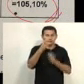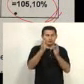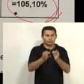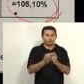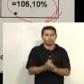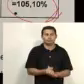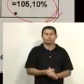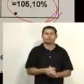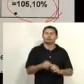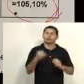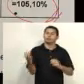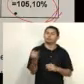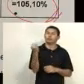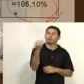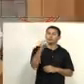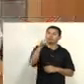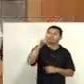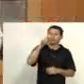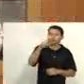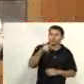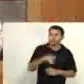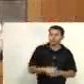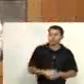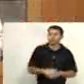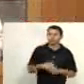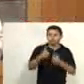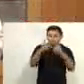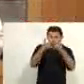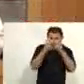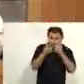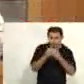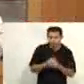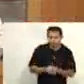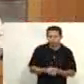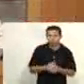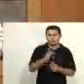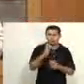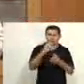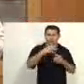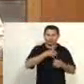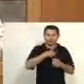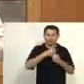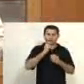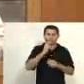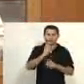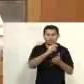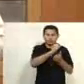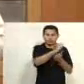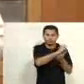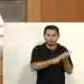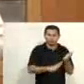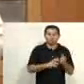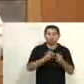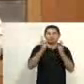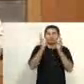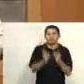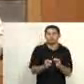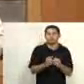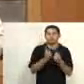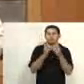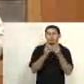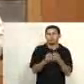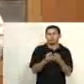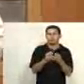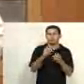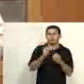Então, é de suma importância que vocês perceberam que a forma de eu resolver esse exercício, pessoal, foi exatamente a mesma